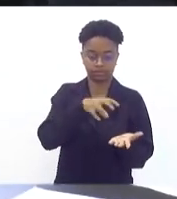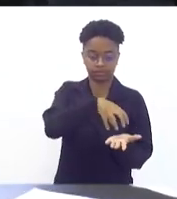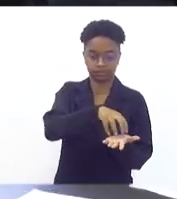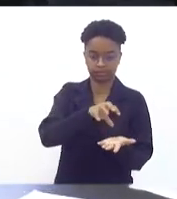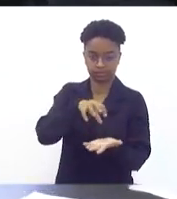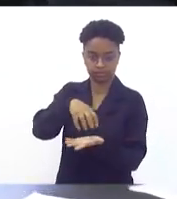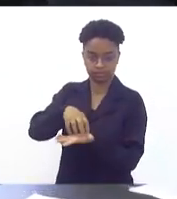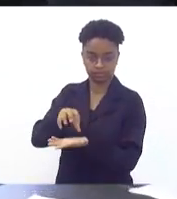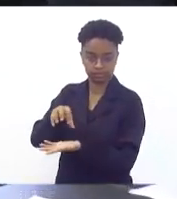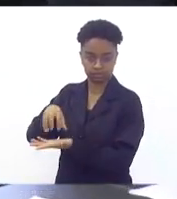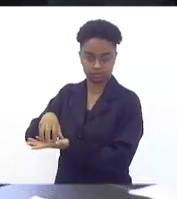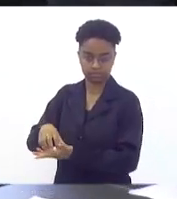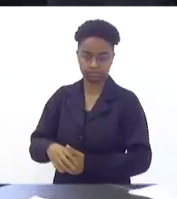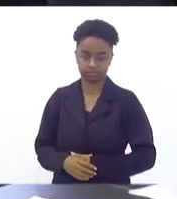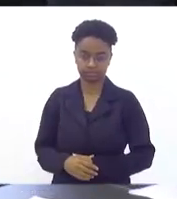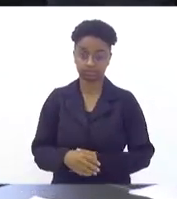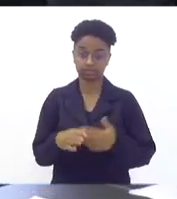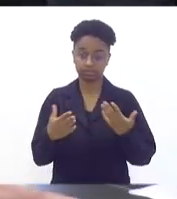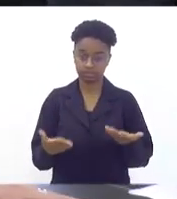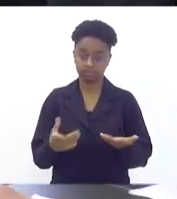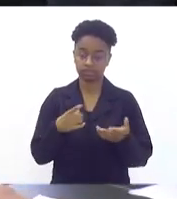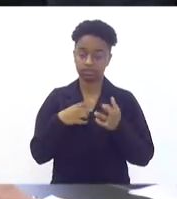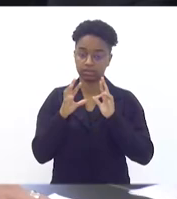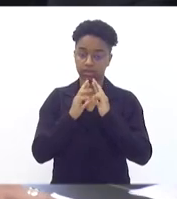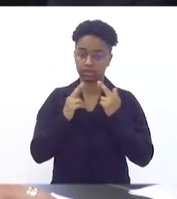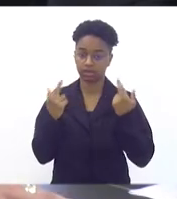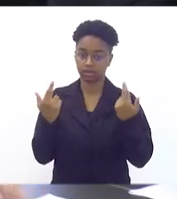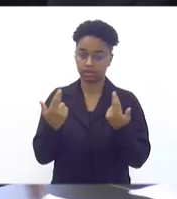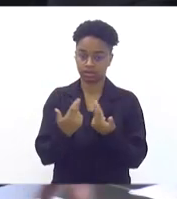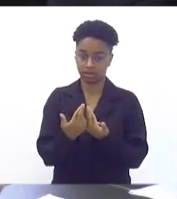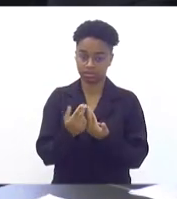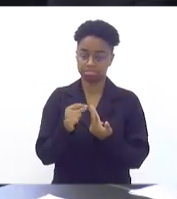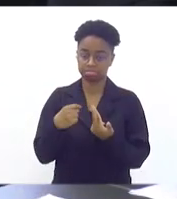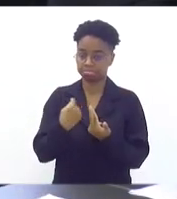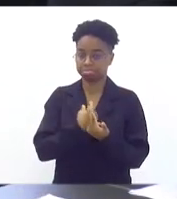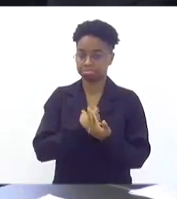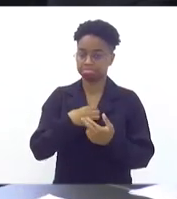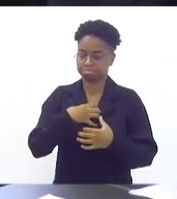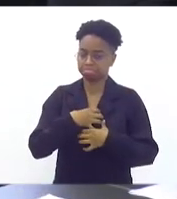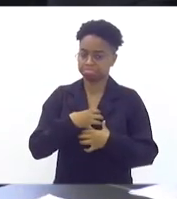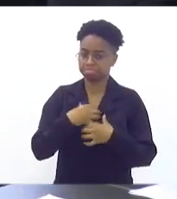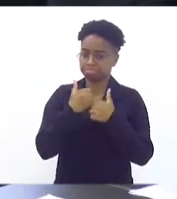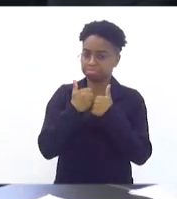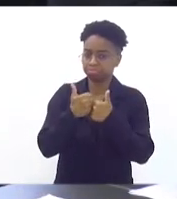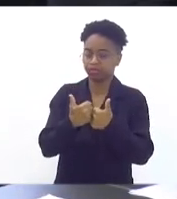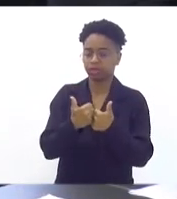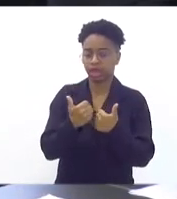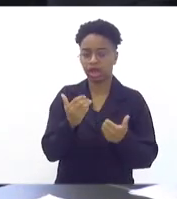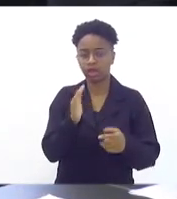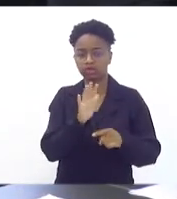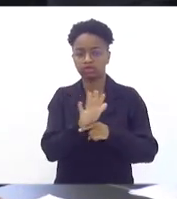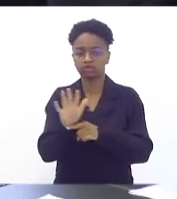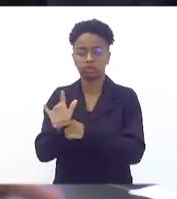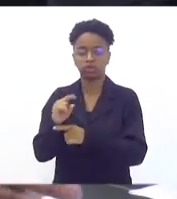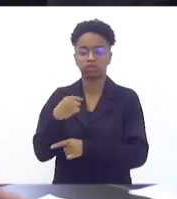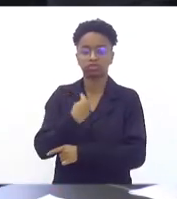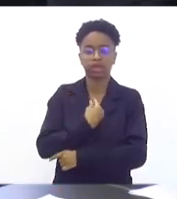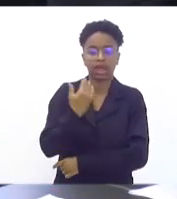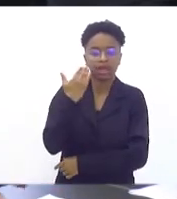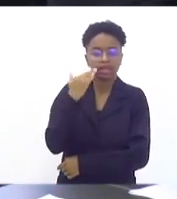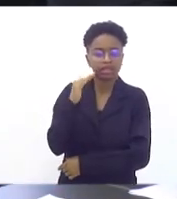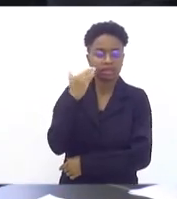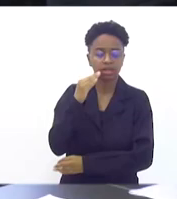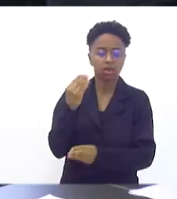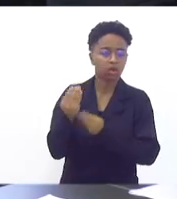Então foi uma reunião que nos engrandeceu muito aqui nos contribuiu muito para que a gente pudesse entender